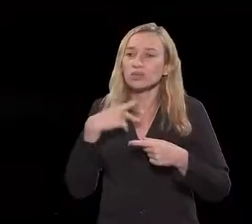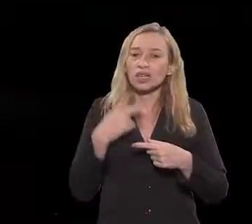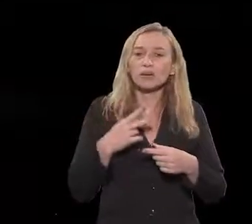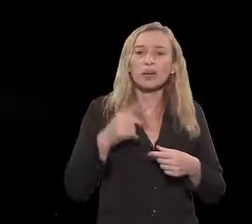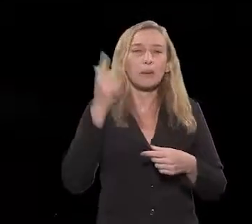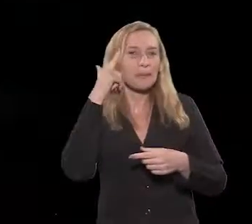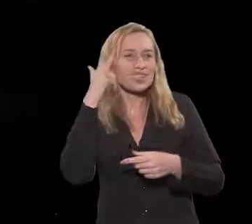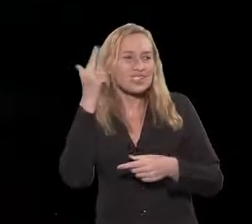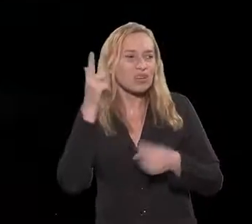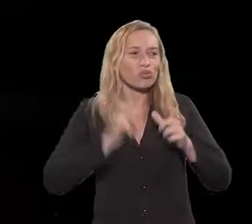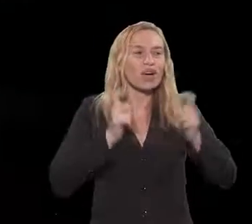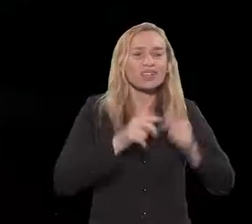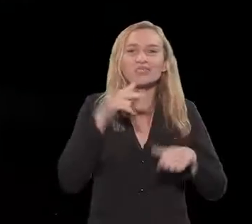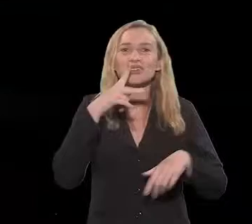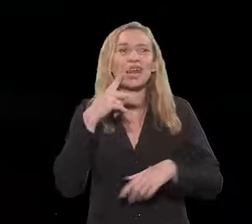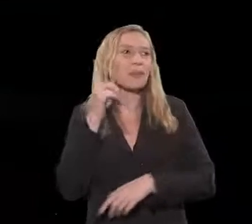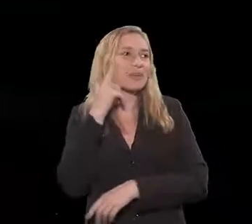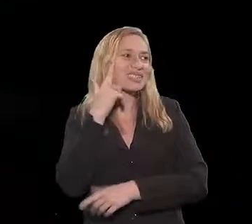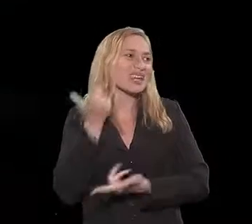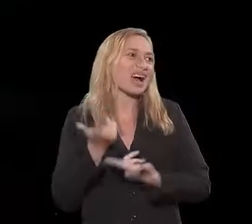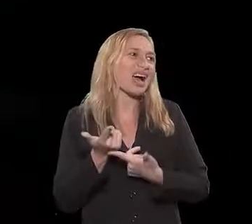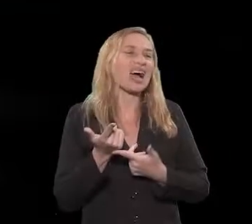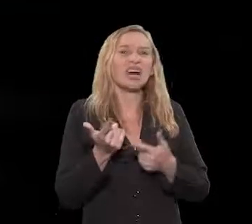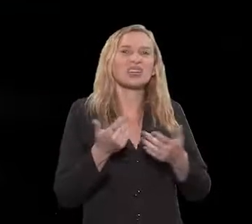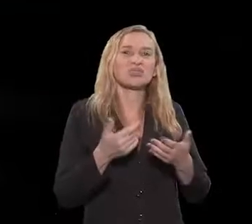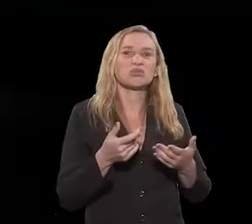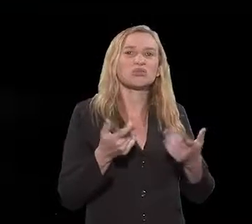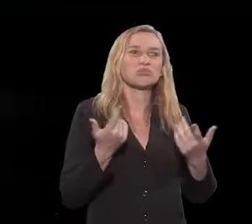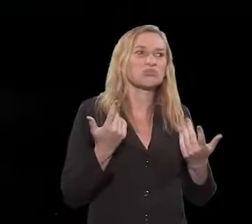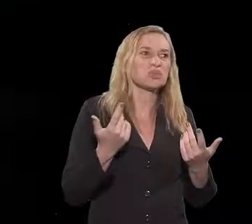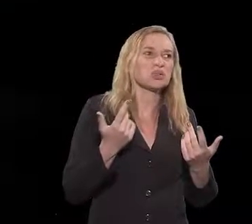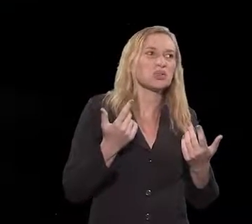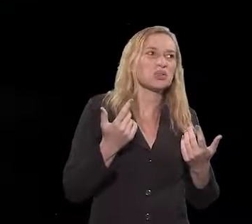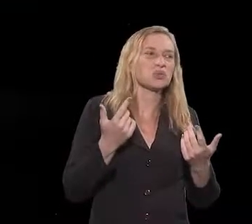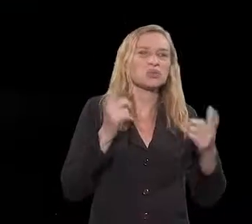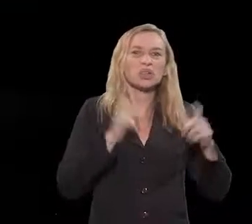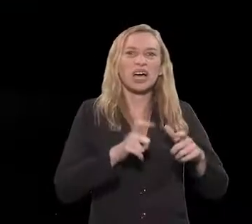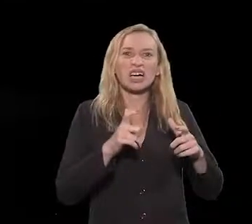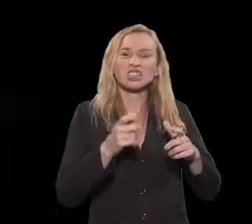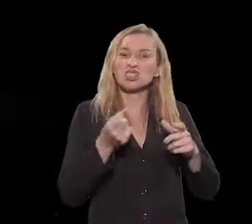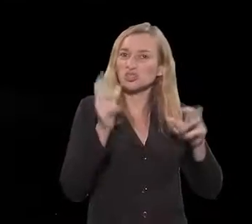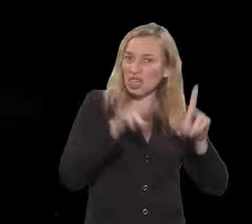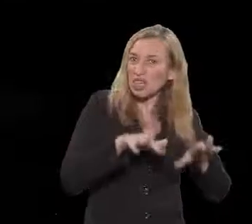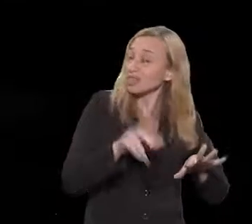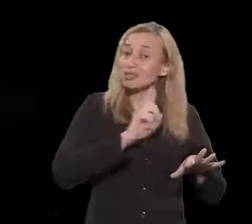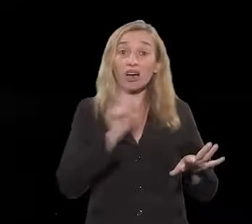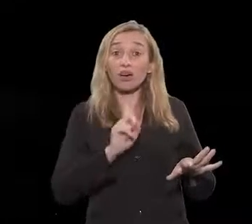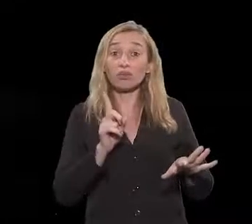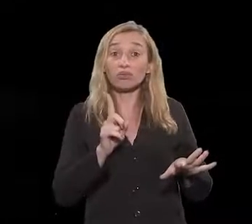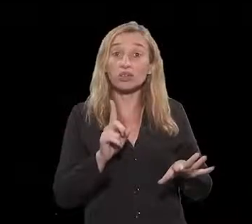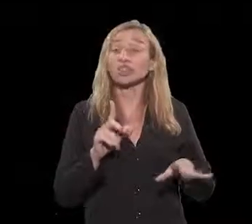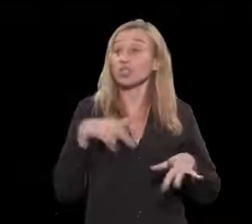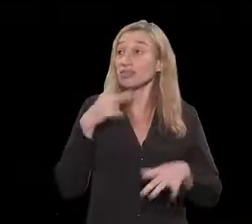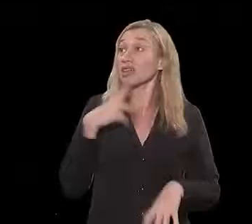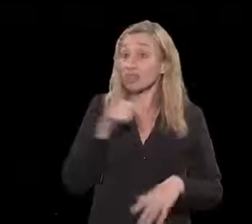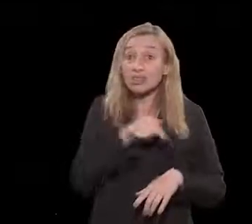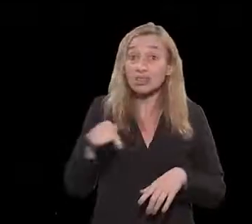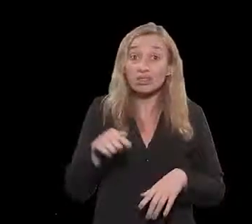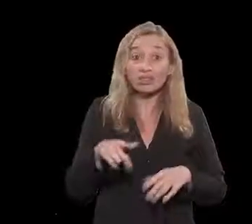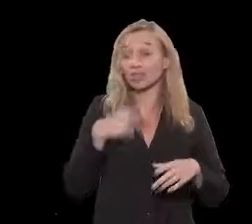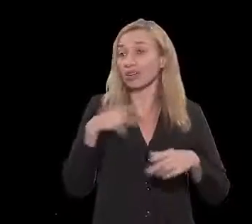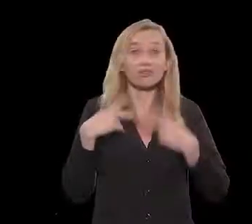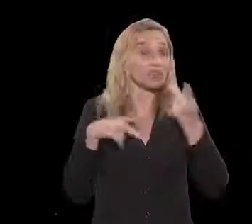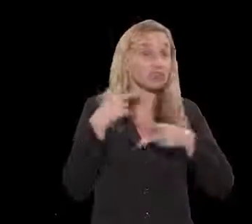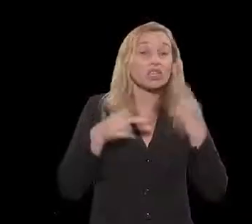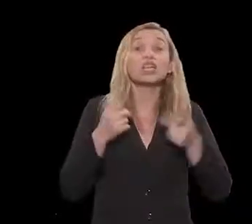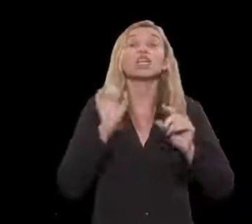Porque a gente se pensa o lugar de fala como algo que é excepcional, que é inédito. E não é. E não é, porque a gente já está falando há muito tempo. Só